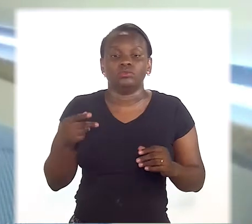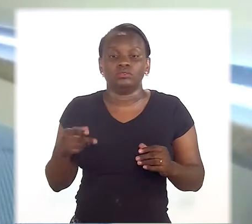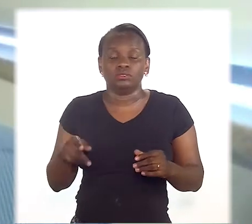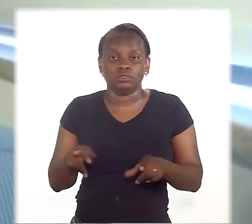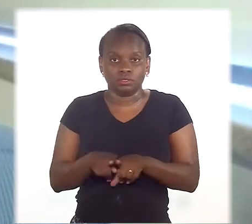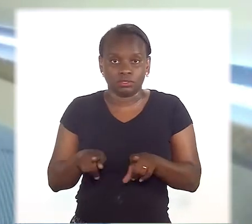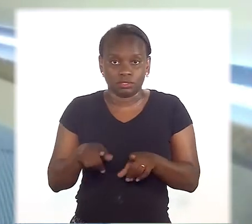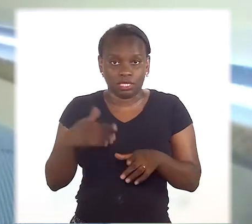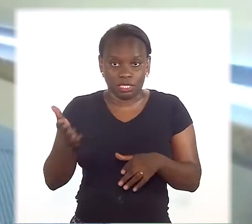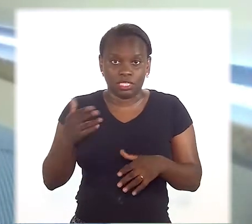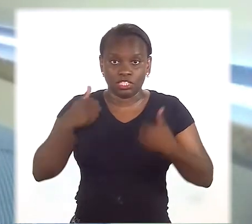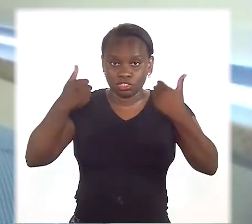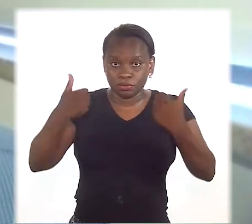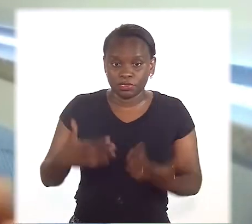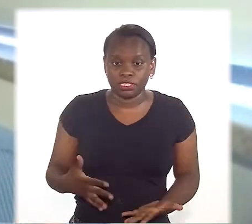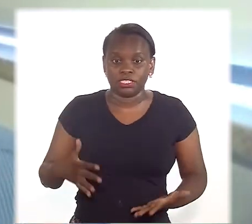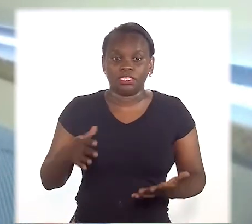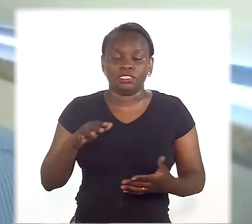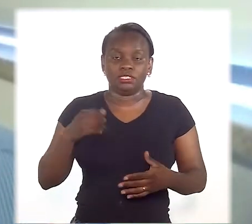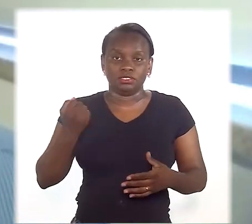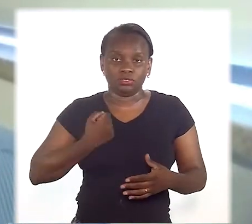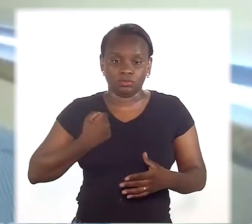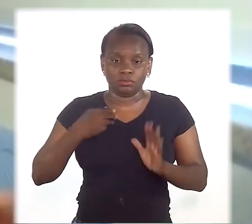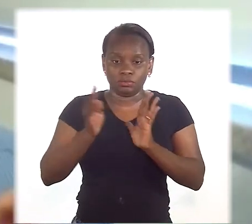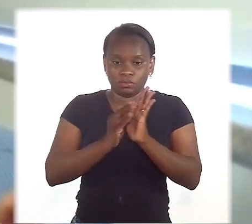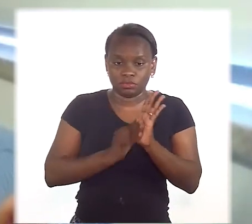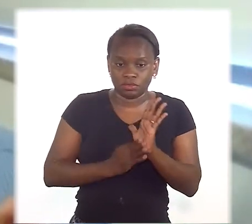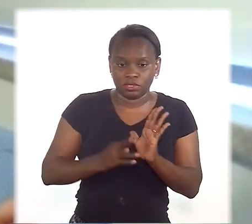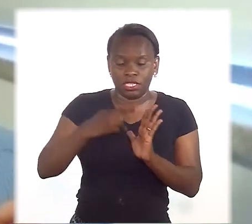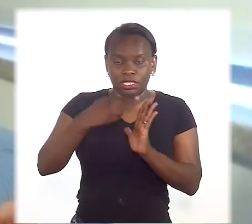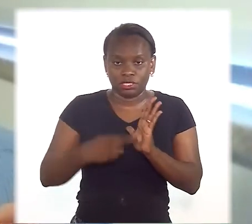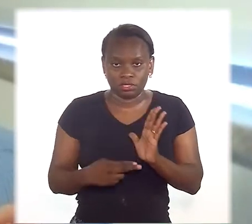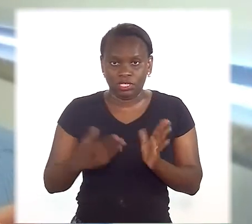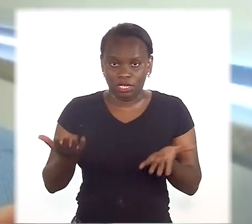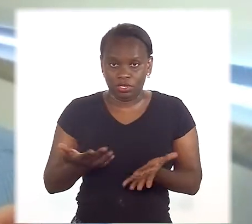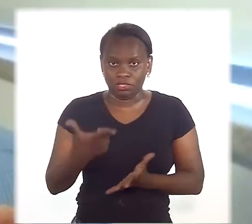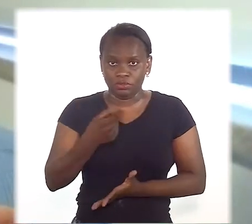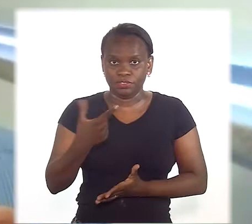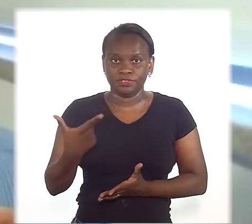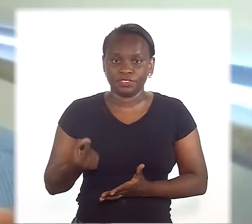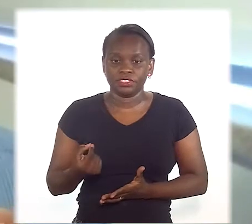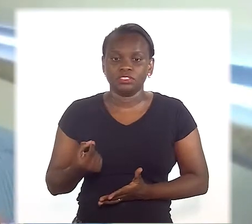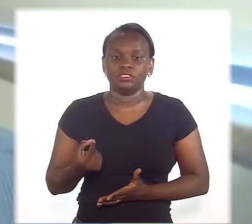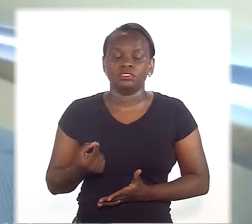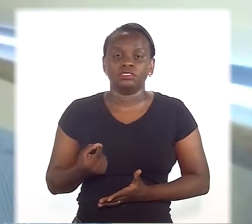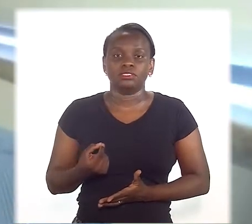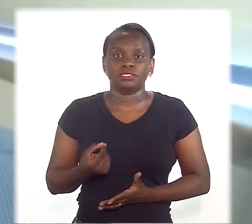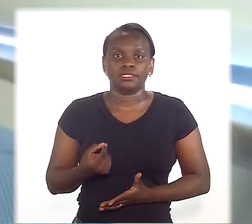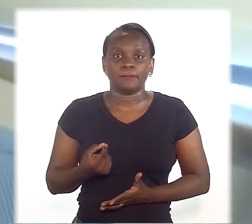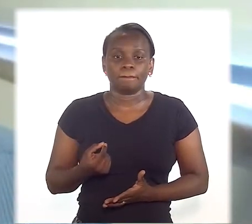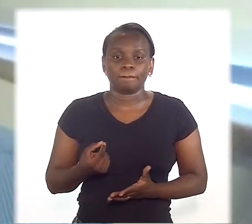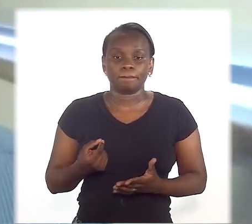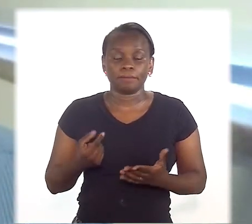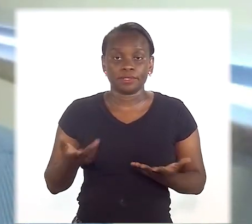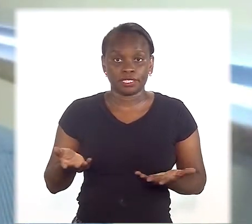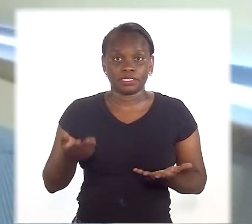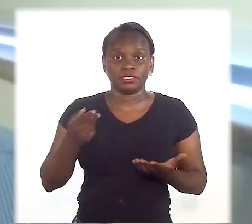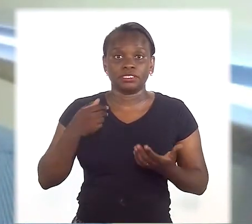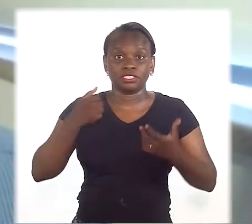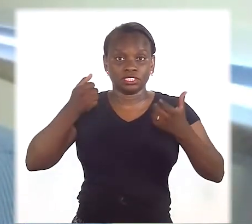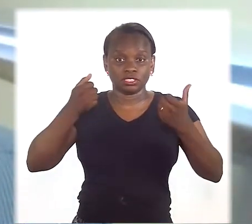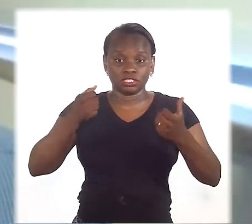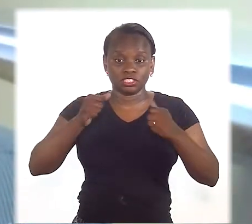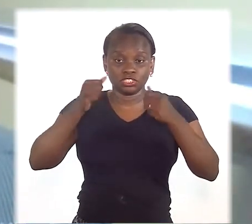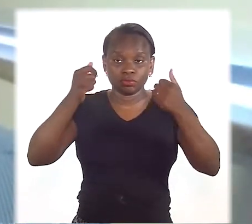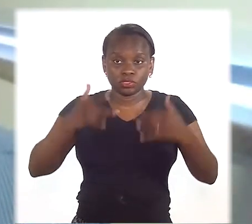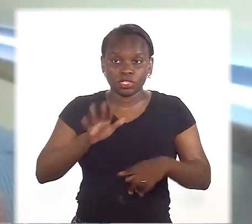ONU, quando ele coloca esses números, quando foi relatado esse ano, né, ele não